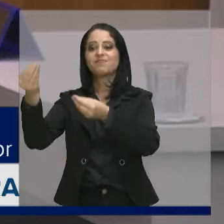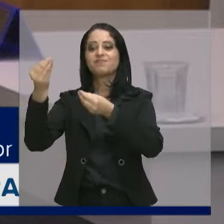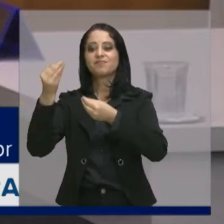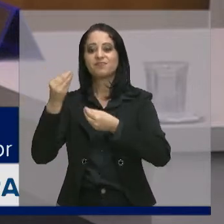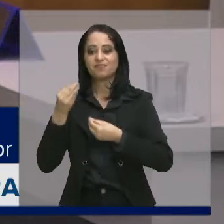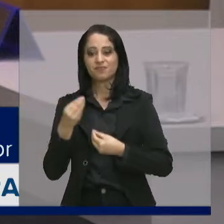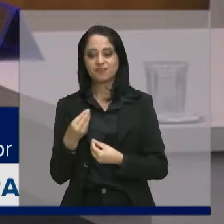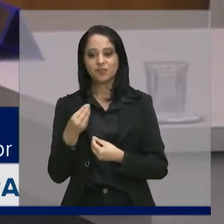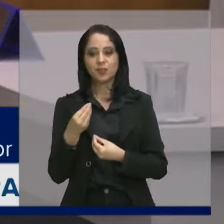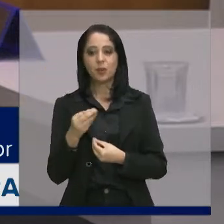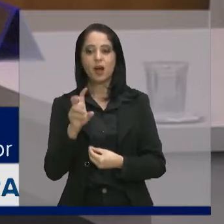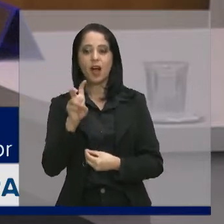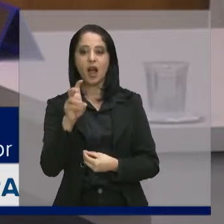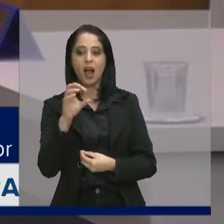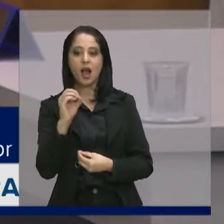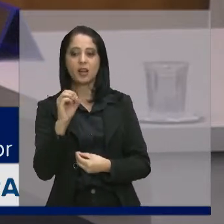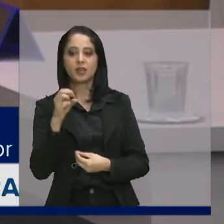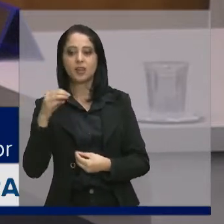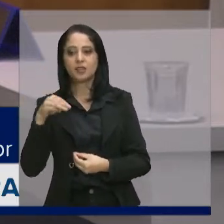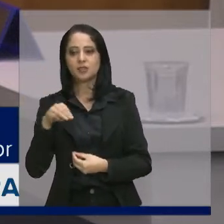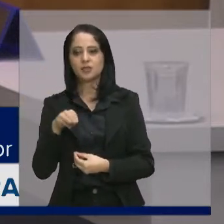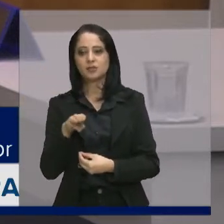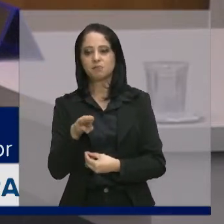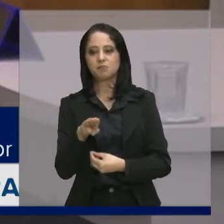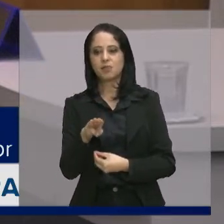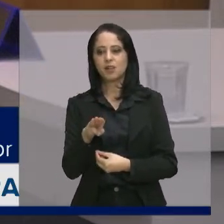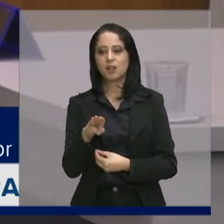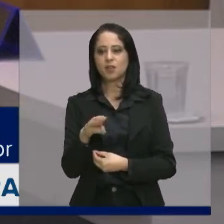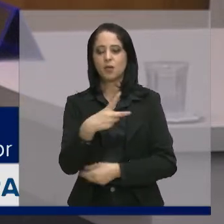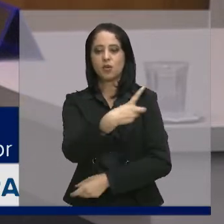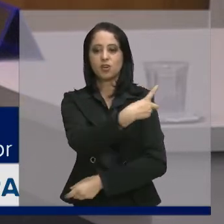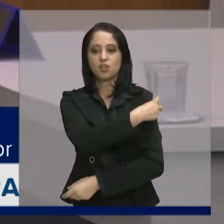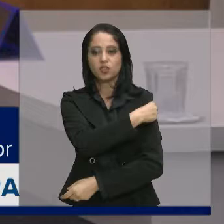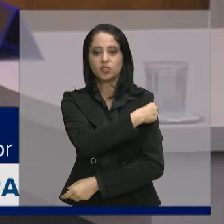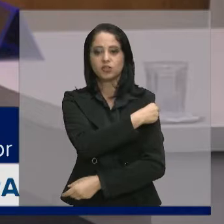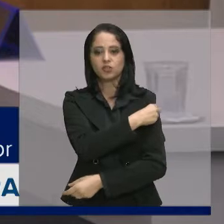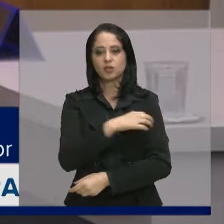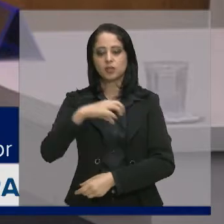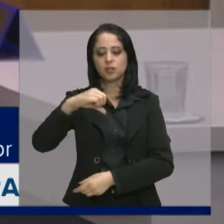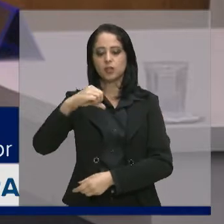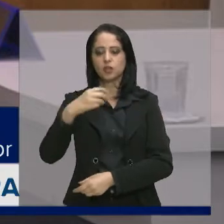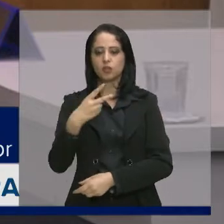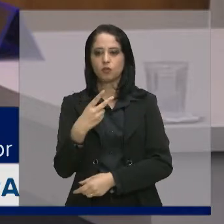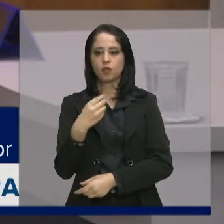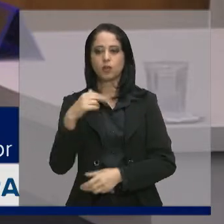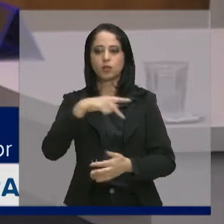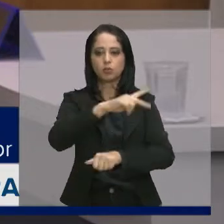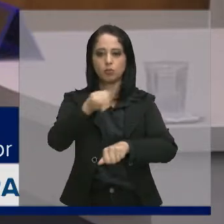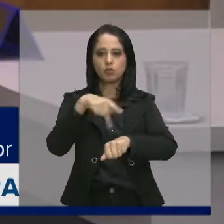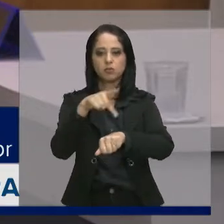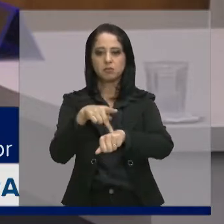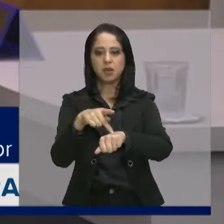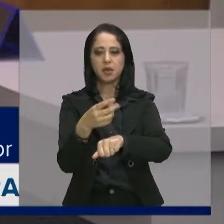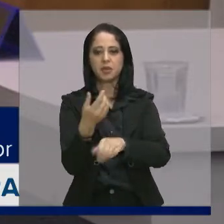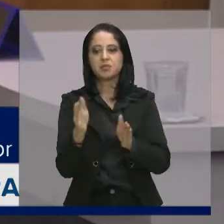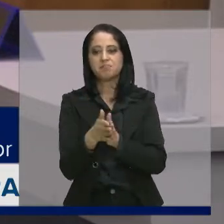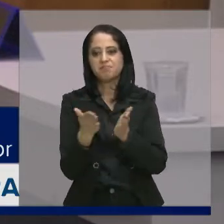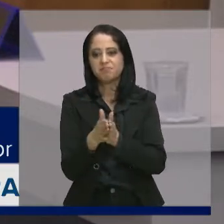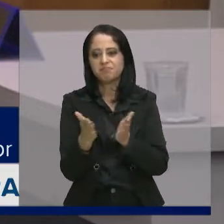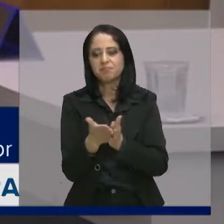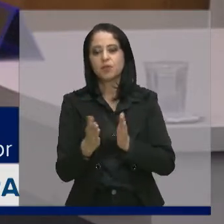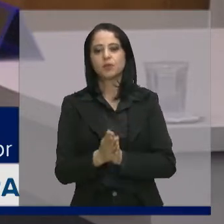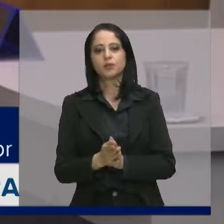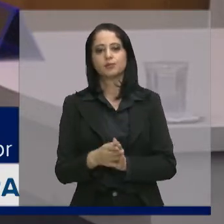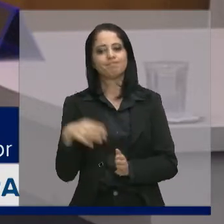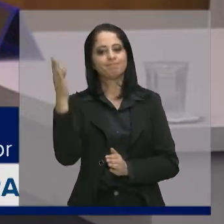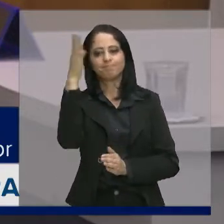doses da vacina Pfizer contra o Covid para 92 países de baixa e média renda. O Brasil não